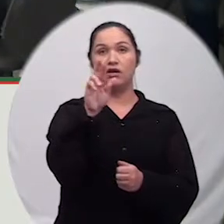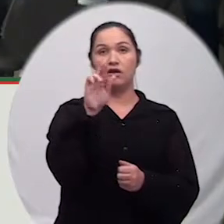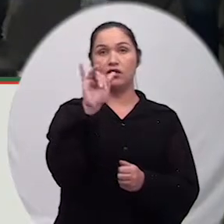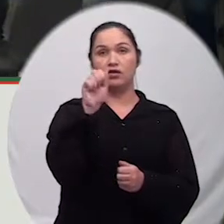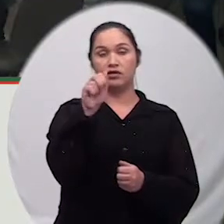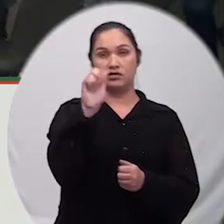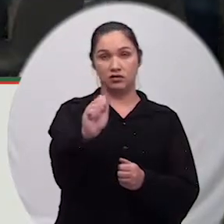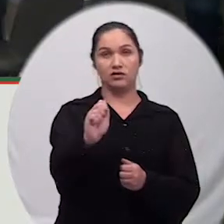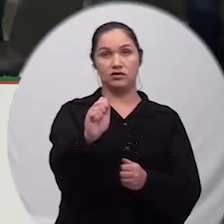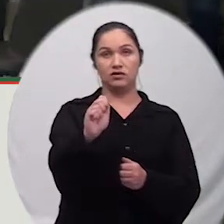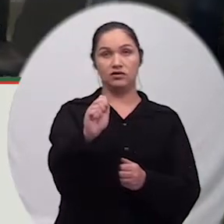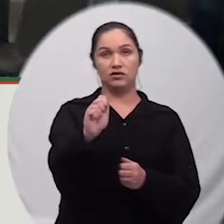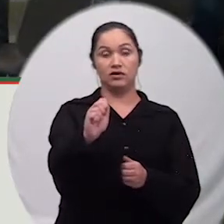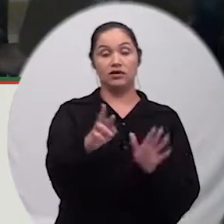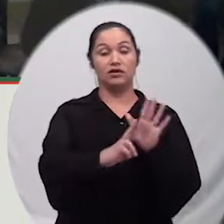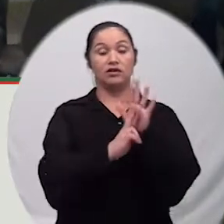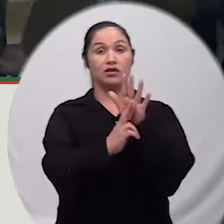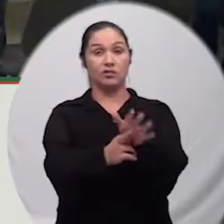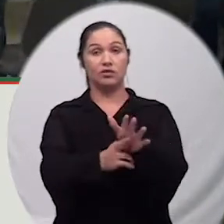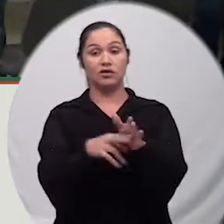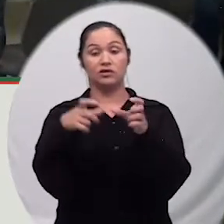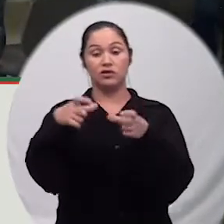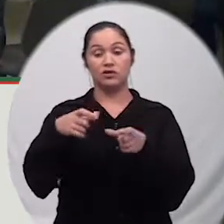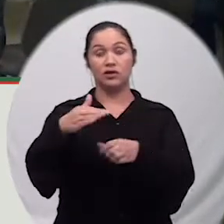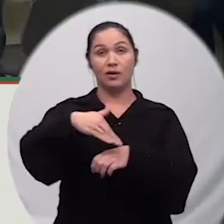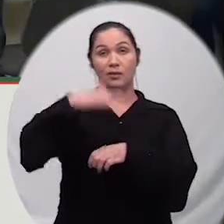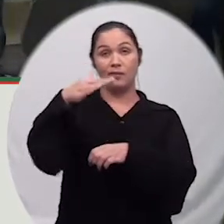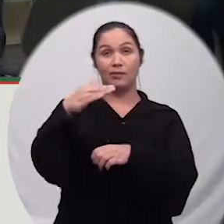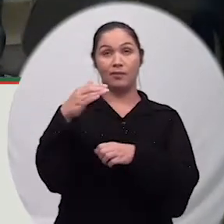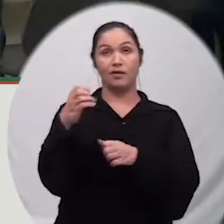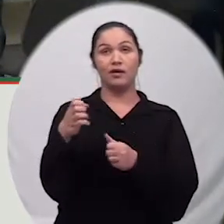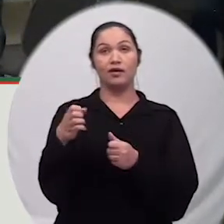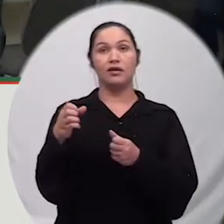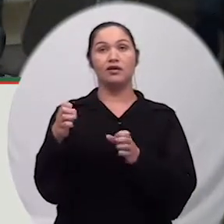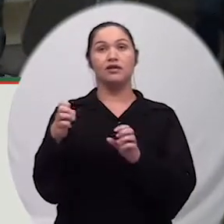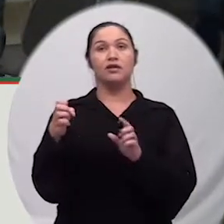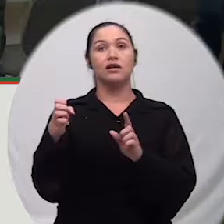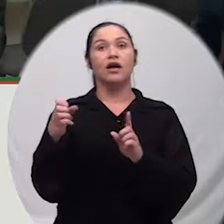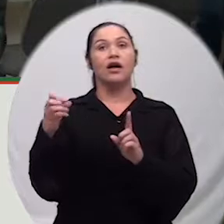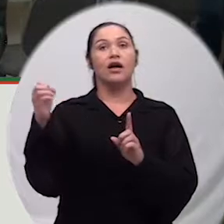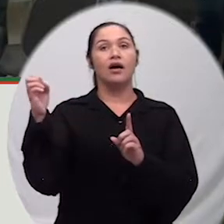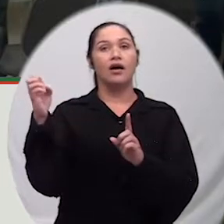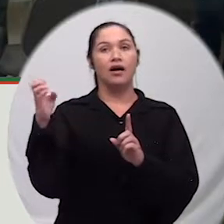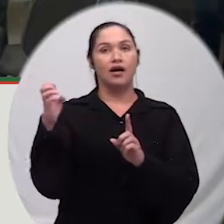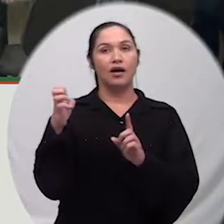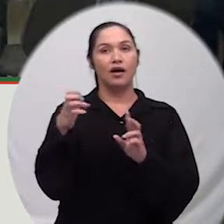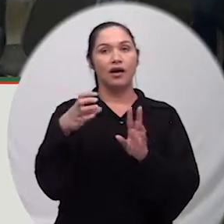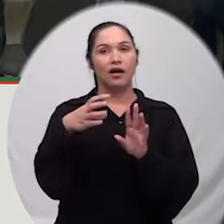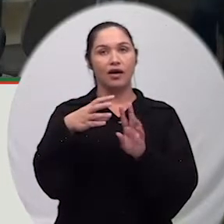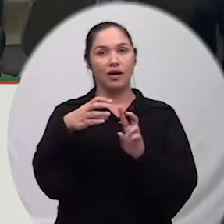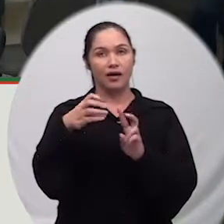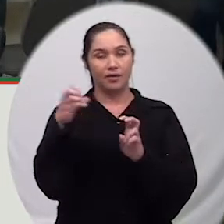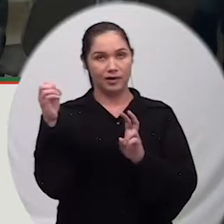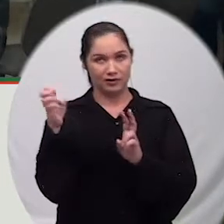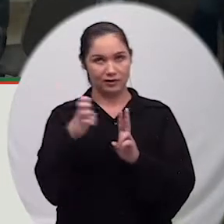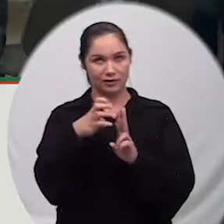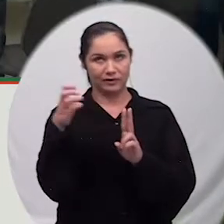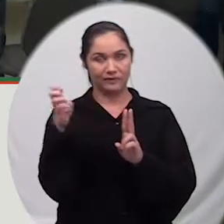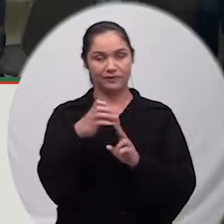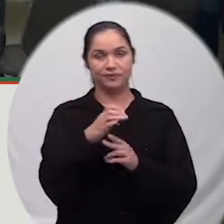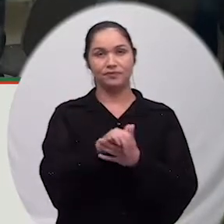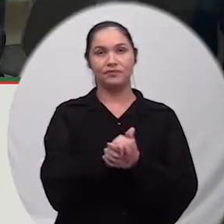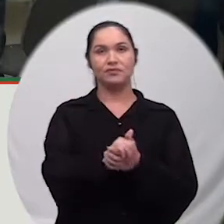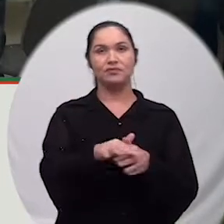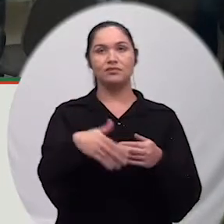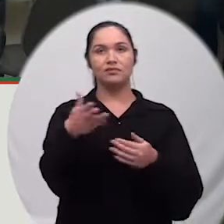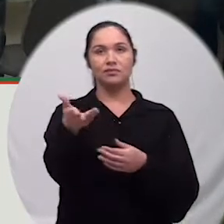Espaço Mais Empreendedor, para que adentre ao plenário e tome assento junto à mesa diretora, a fim de acompanhar a respectiva